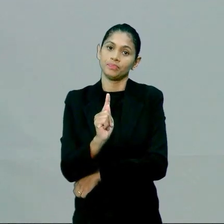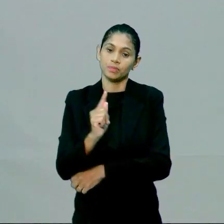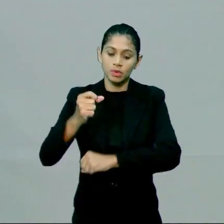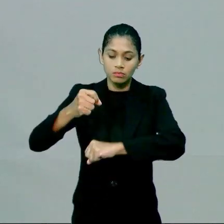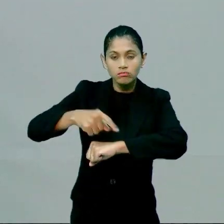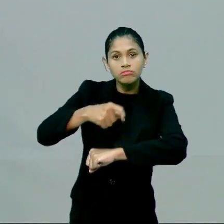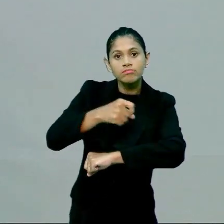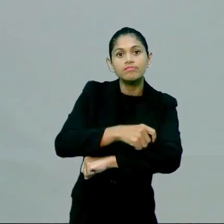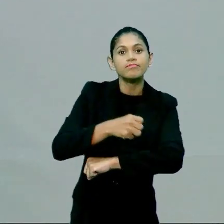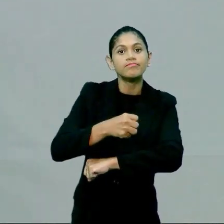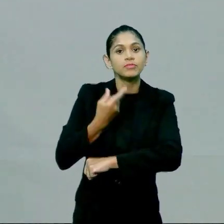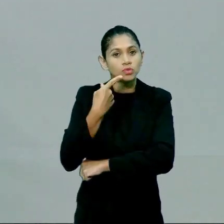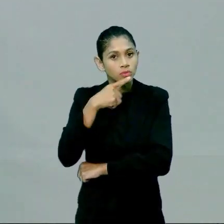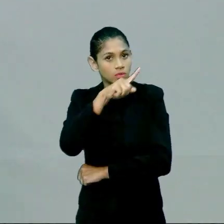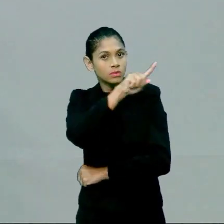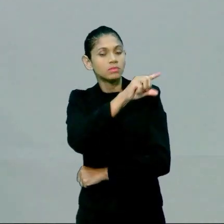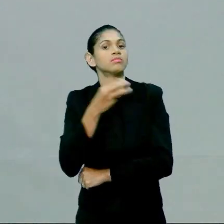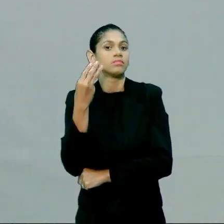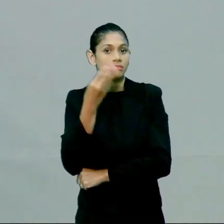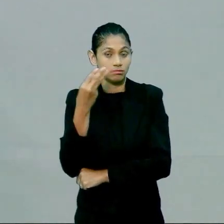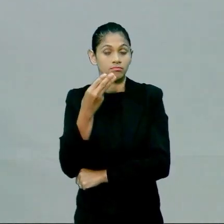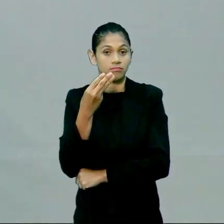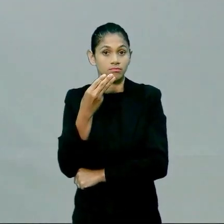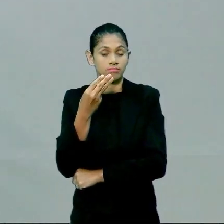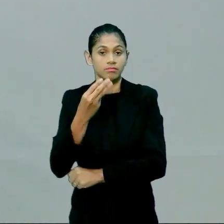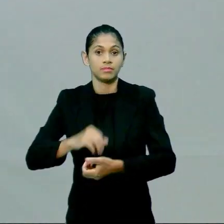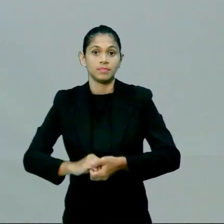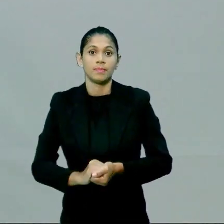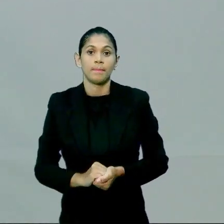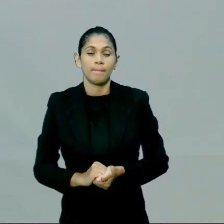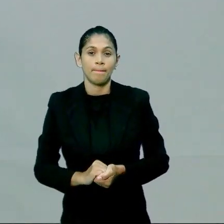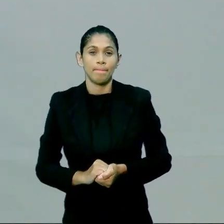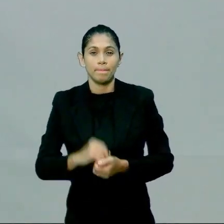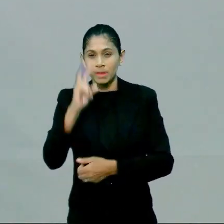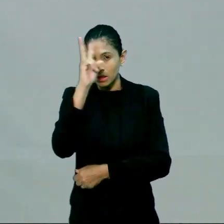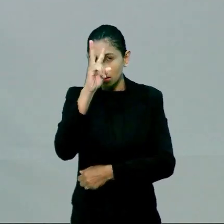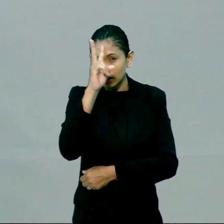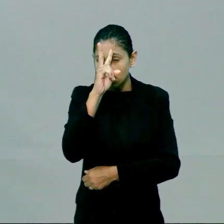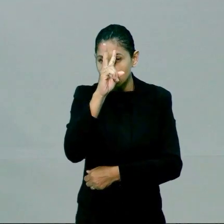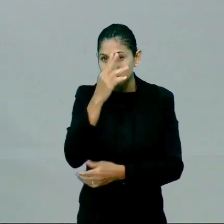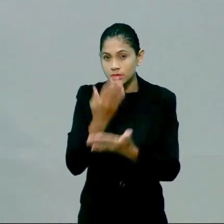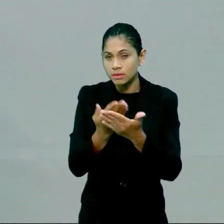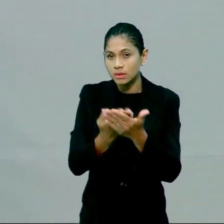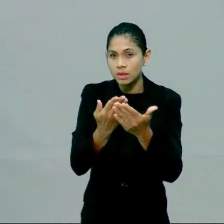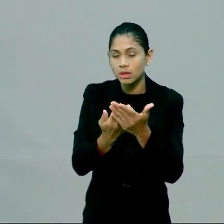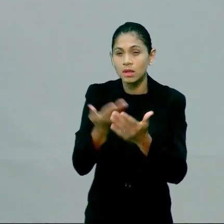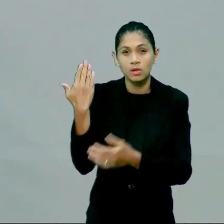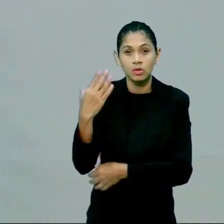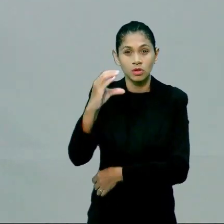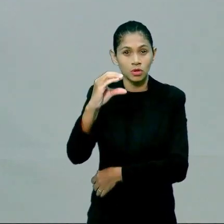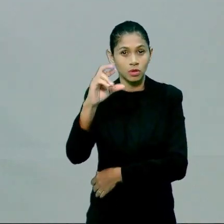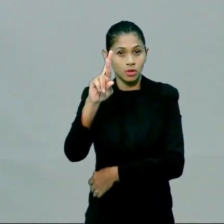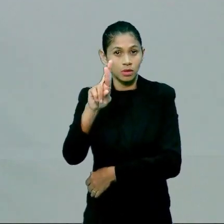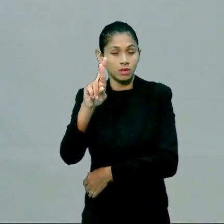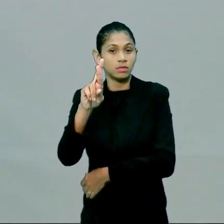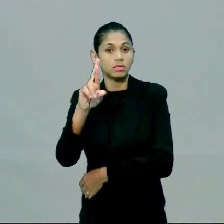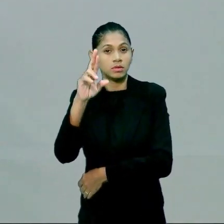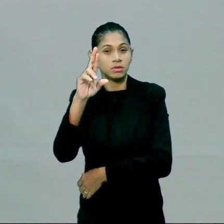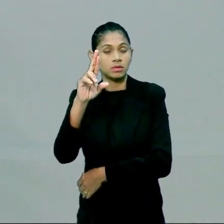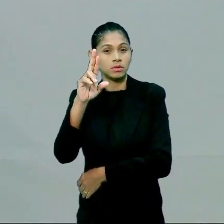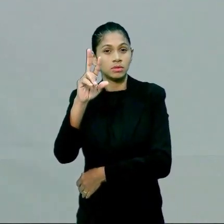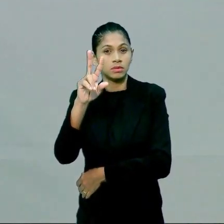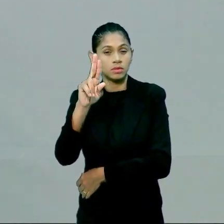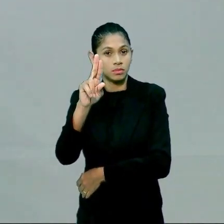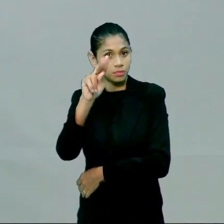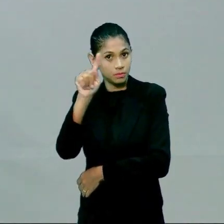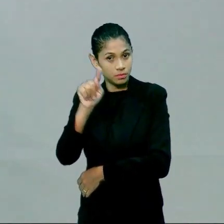foi conhecida ainda na época das cruzadas. Você lembra da nossa aula de cruzadas, que a gente falou sobre elas, né, da Baixa Idade Média? Se